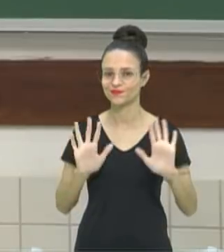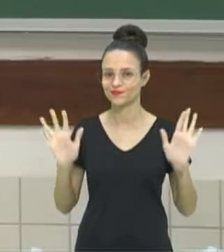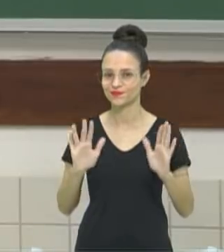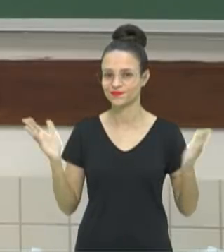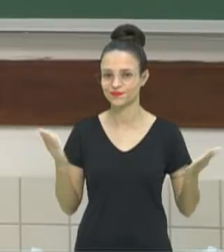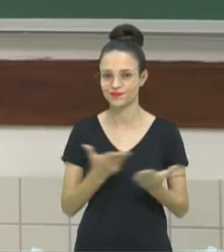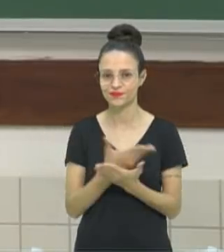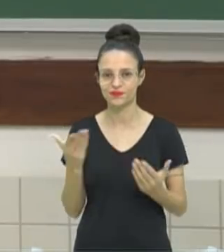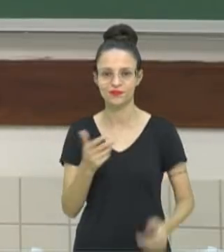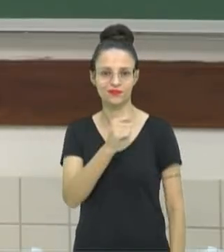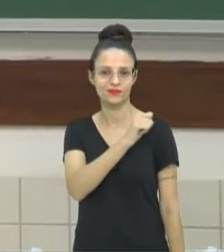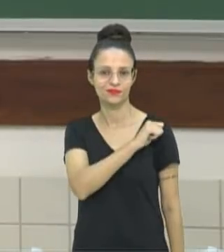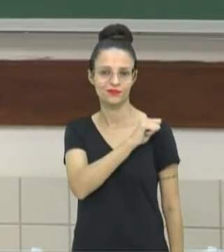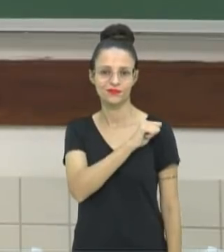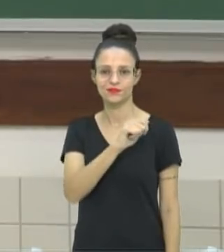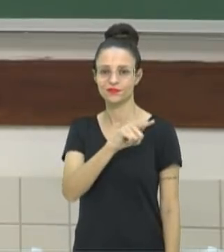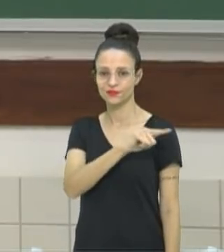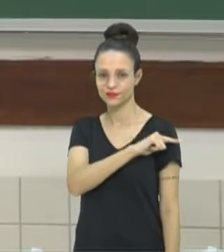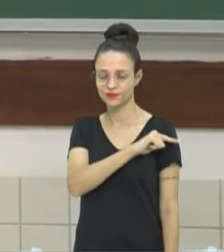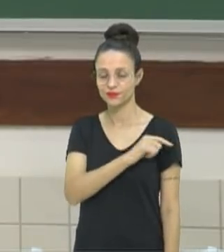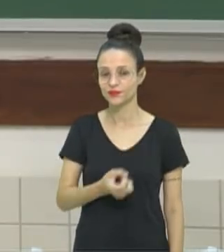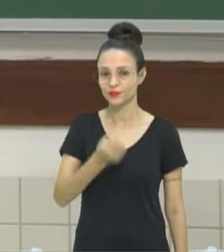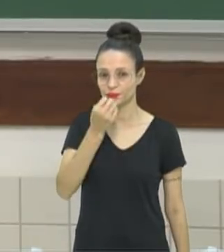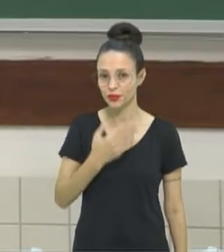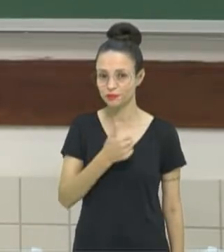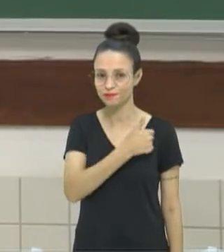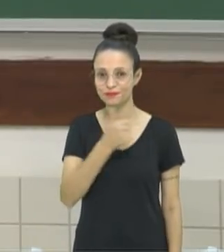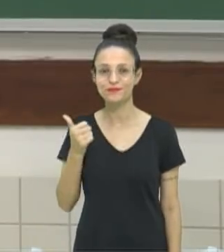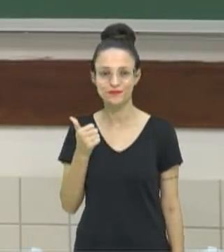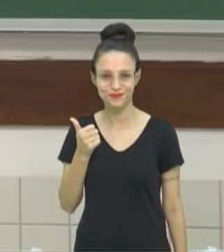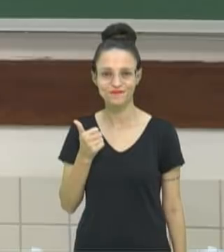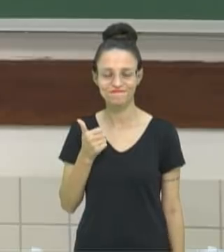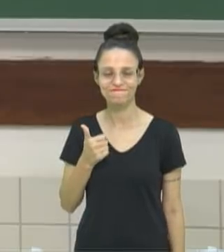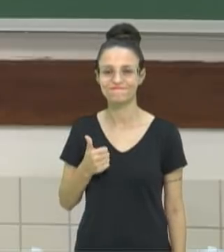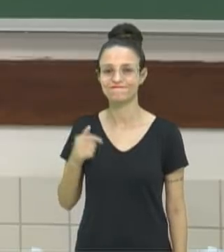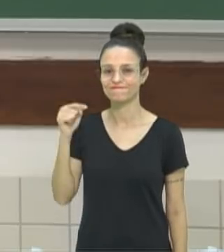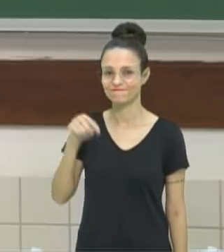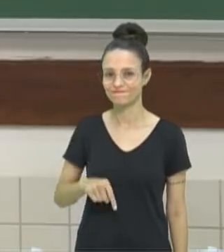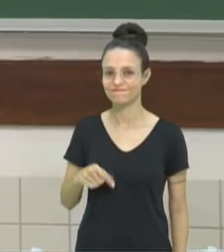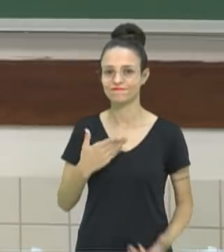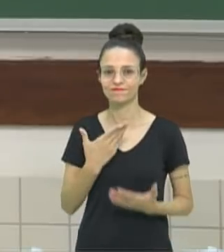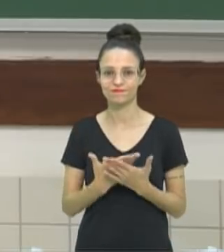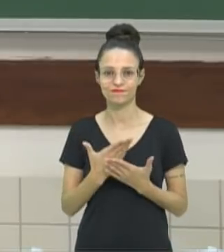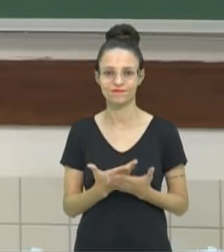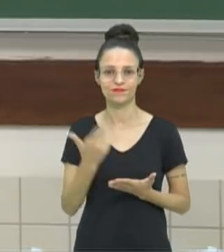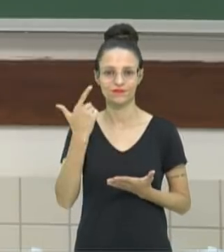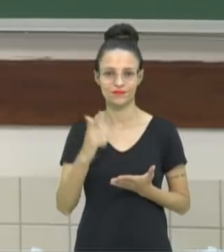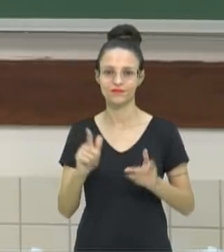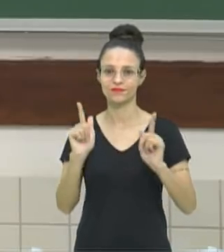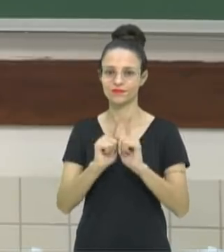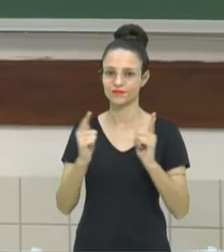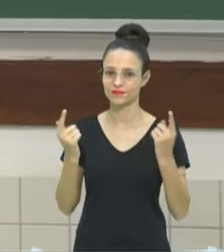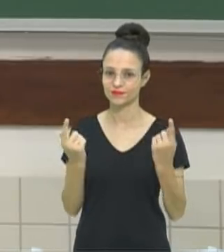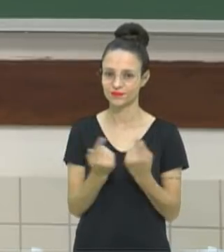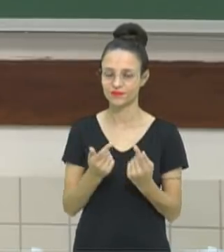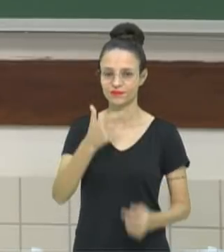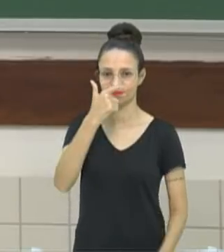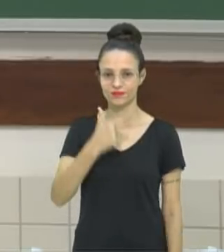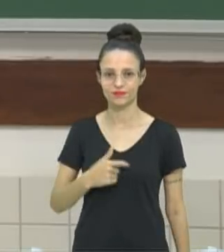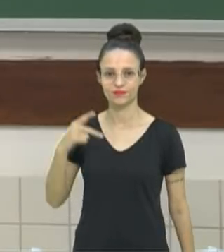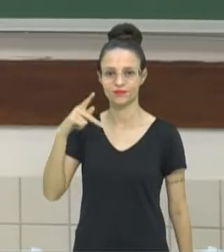Olá, meus queridos alunos do 7º ano, tudo bem com vocês? Estamos aqui para mais uma aula de Geografia, eu sou a professora